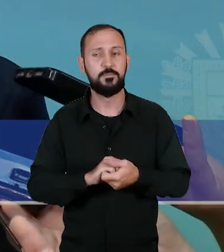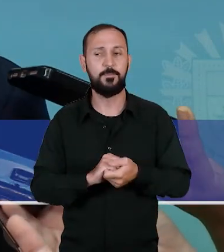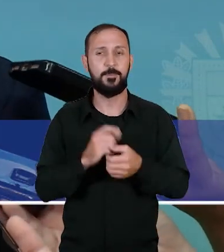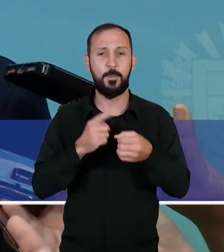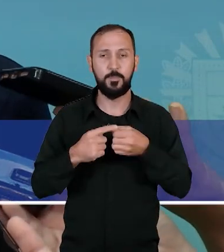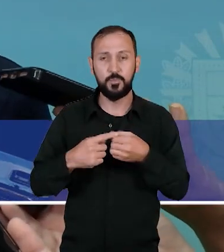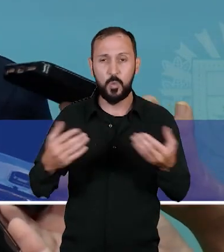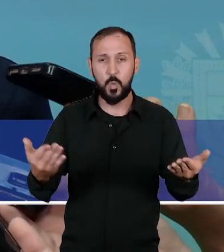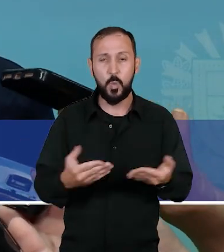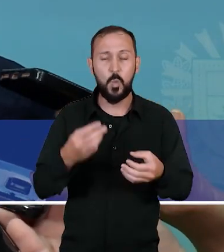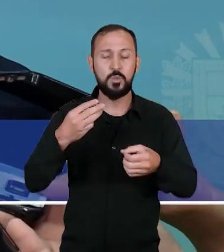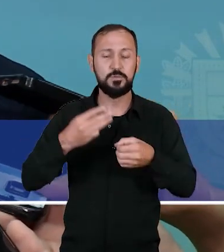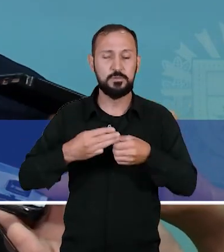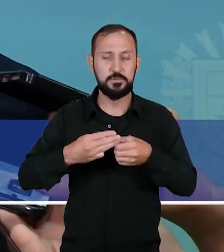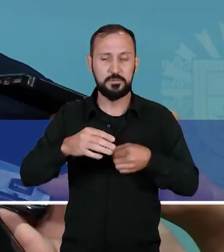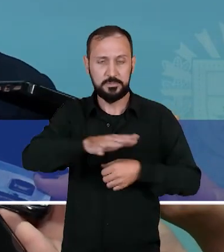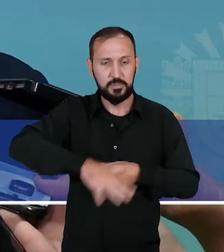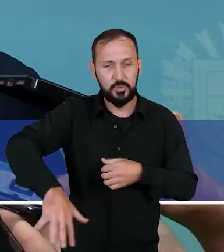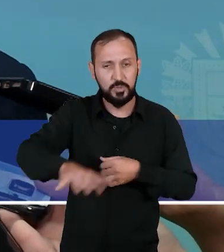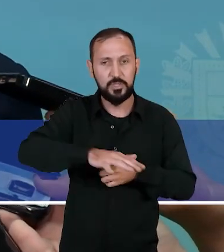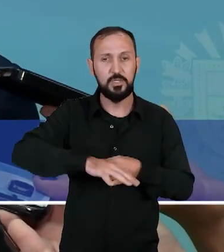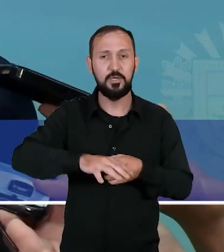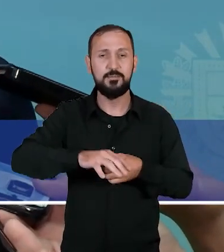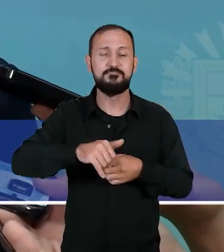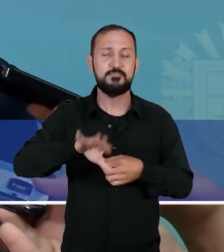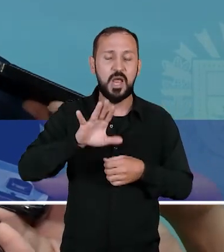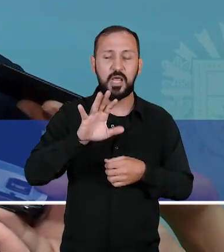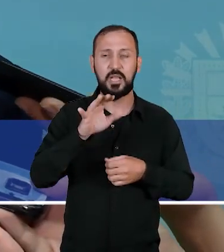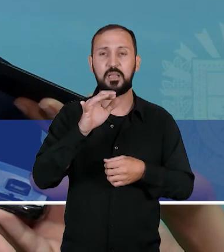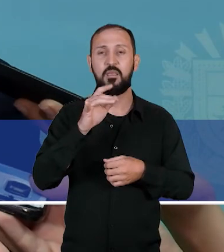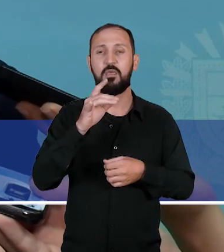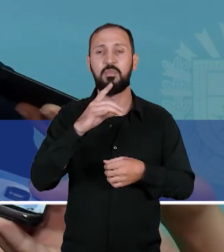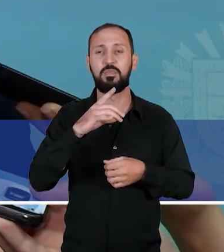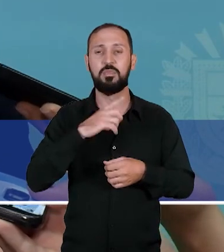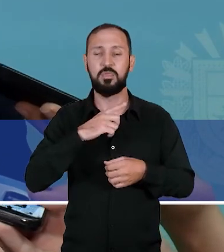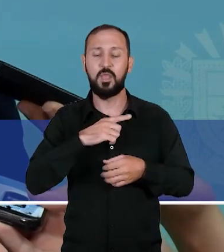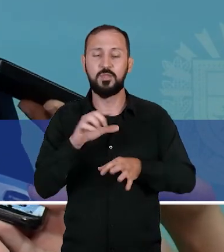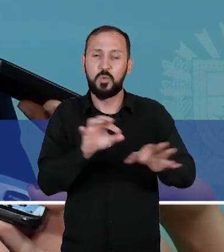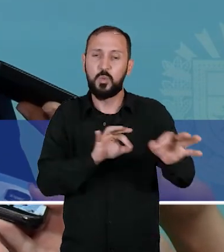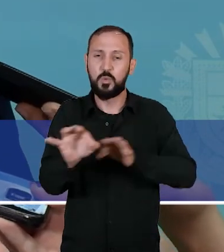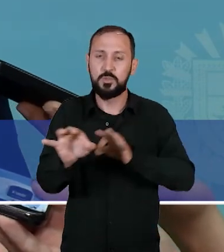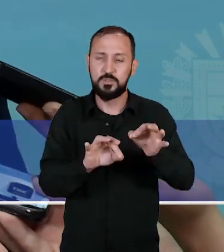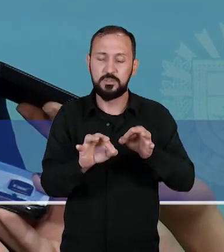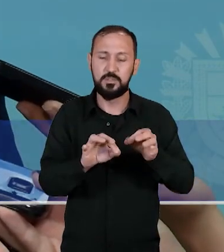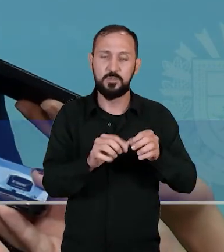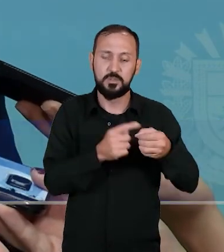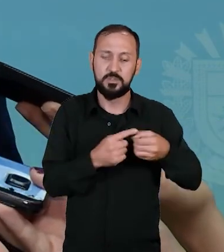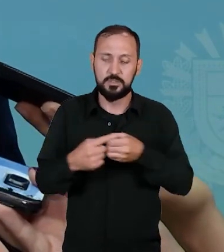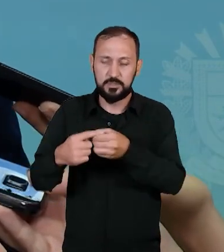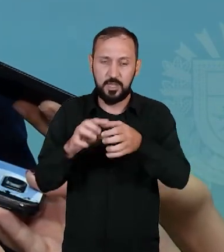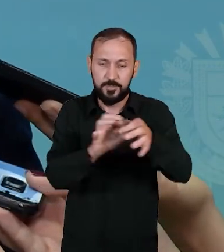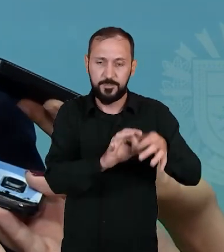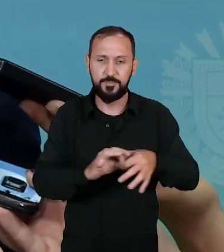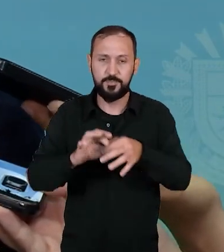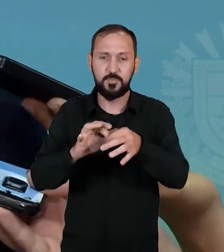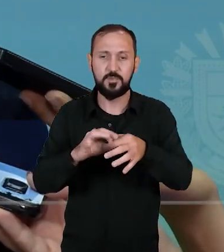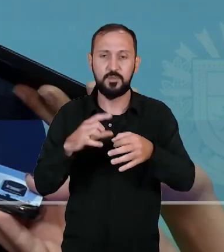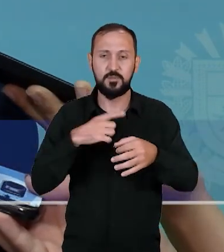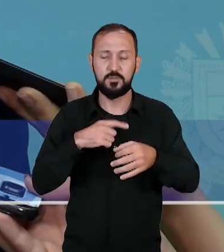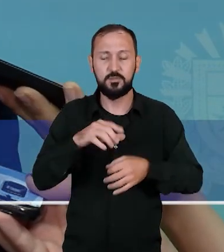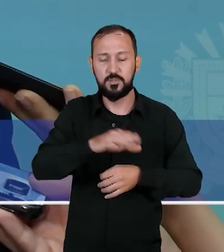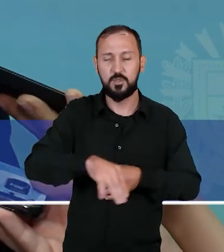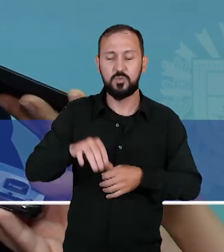os municípios hoje, a grande maioria dos municípios já estão organizados em consórcio.